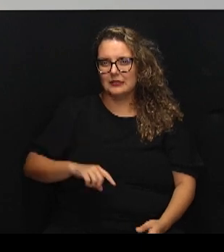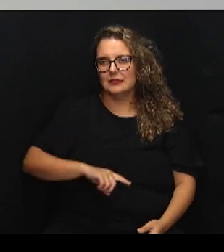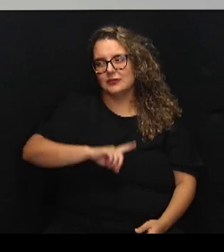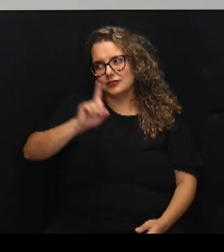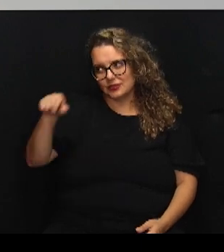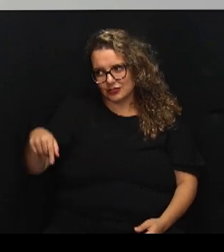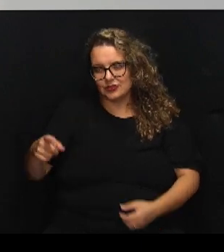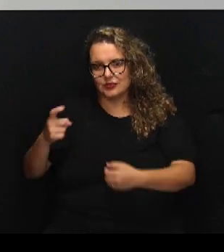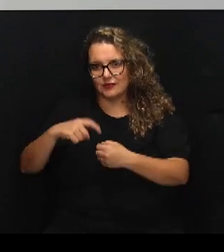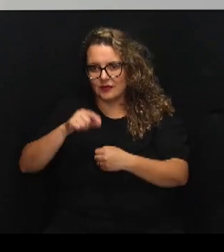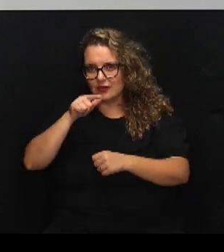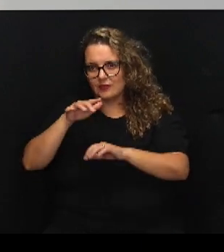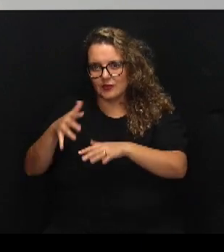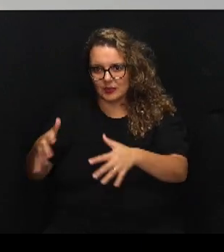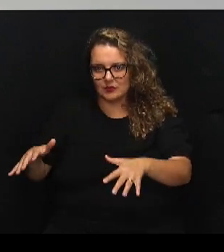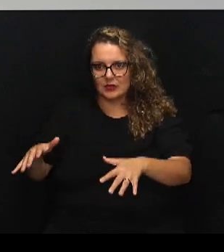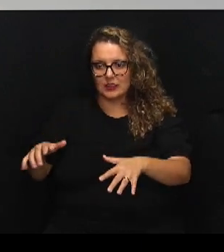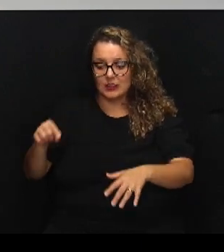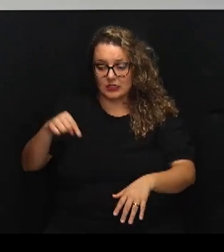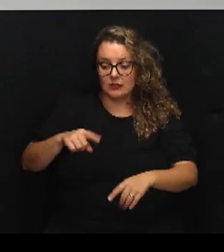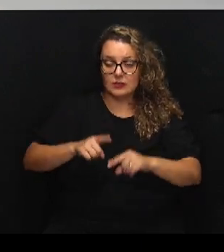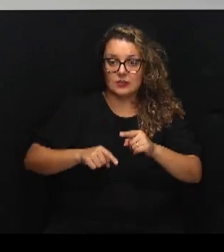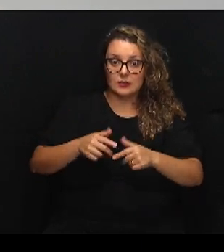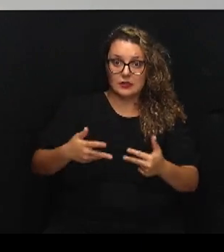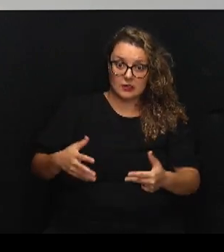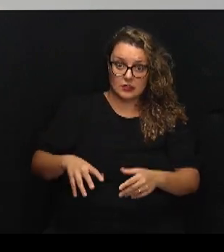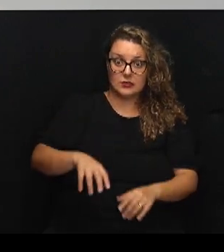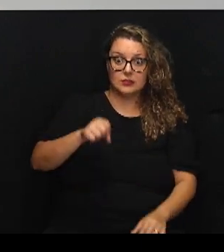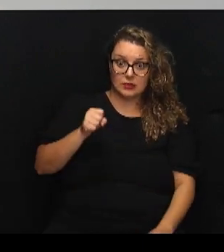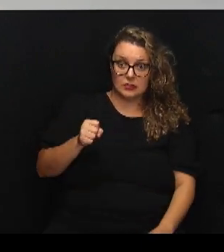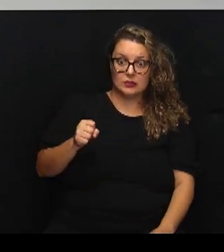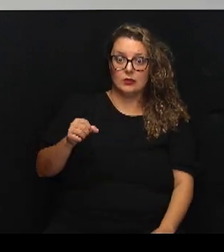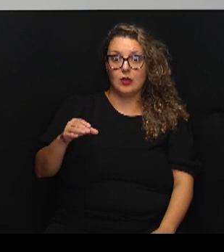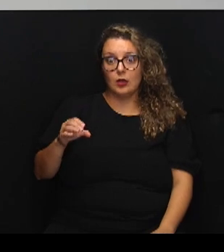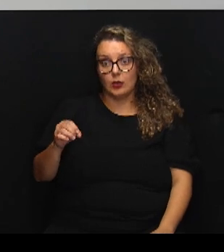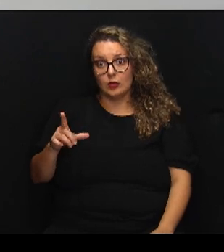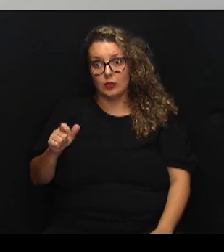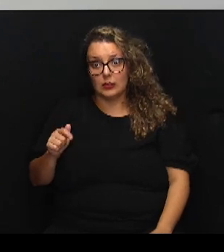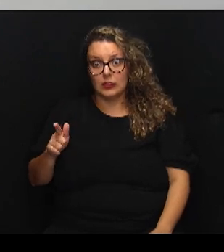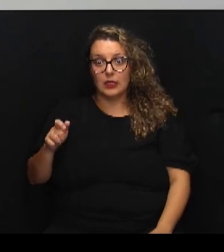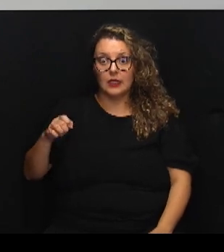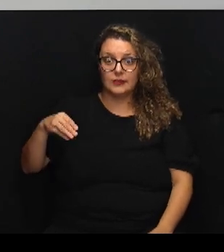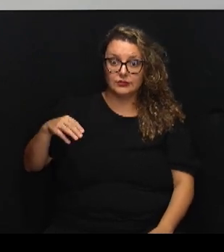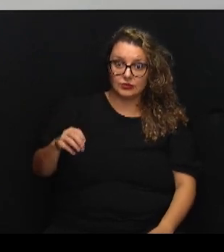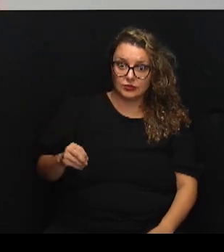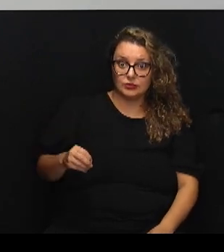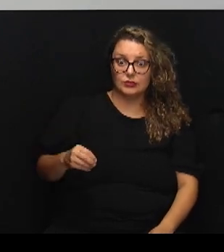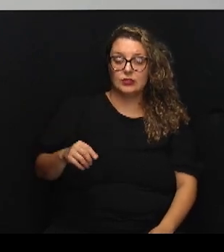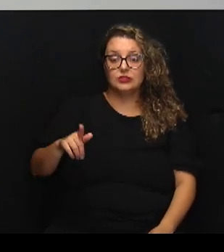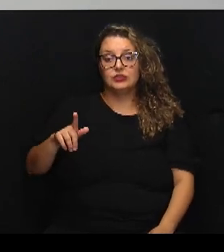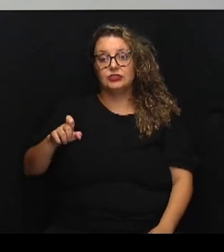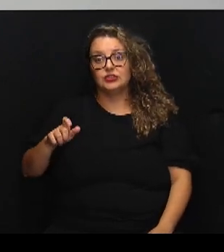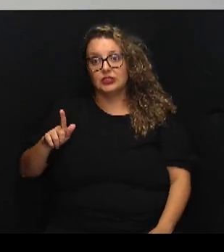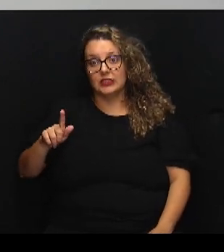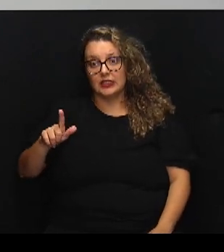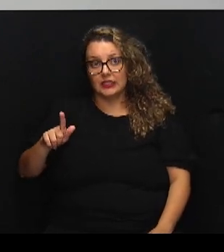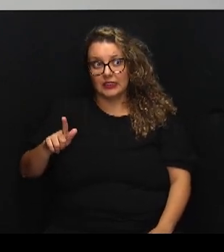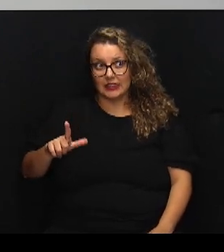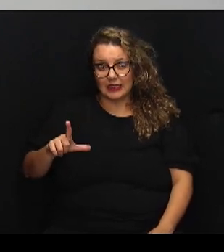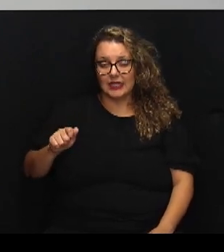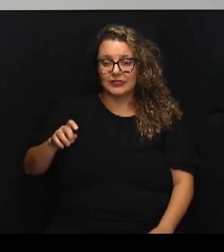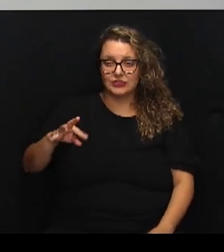ser jogado de volta no oceano, né? Então, desse material a gente extraiu colágeno, gelatina para fazer